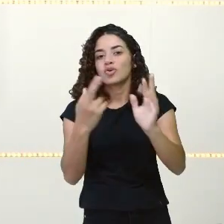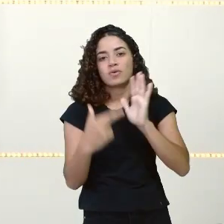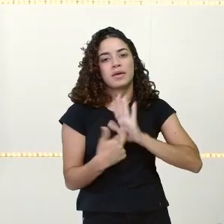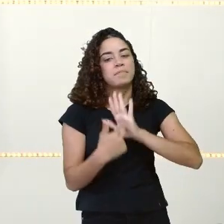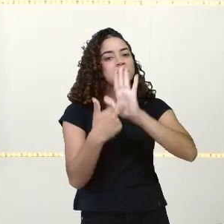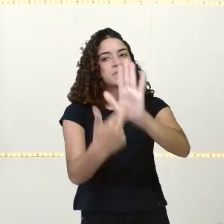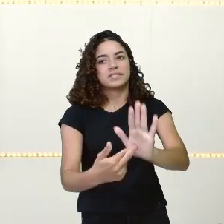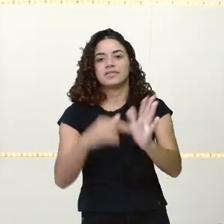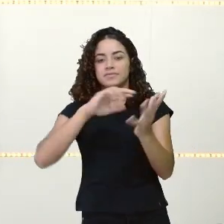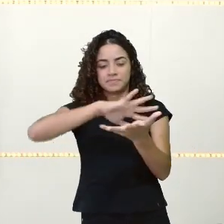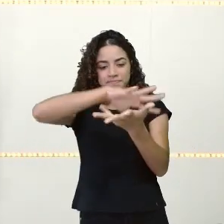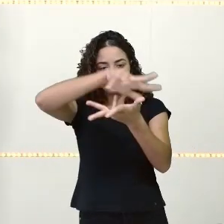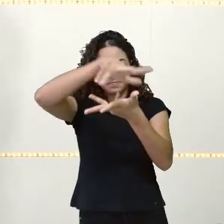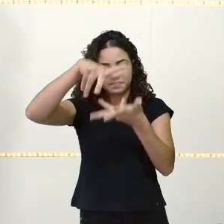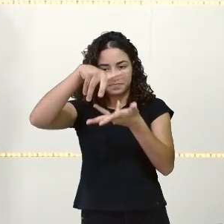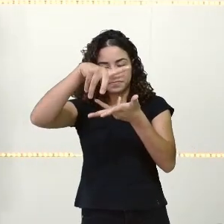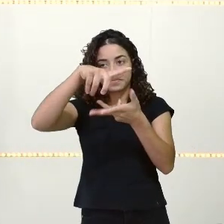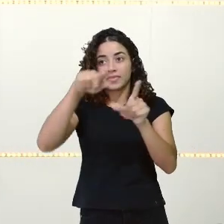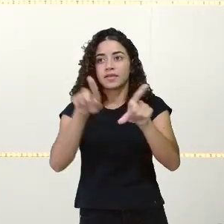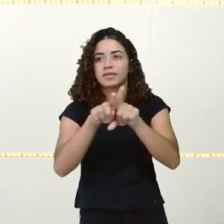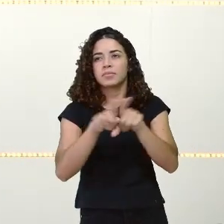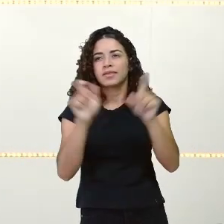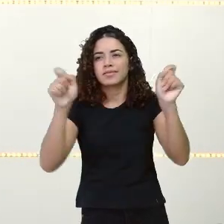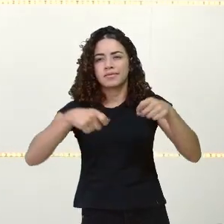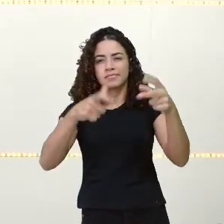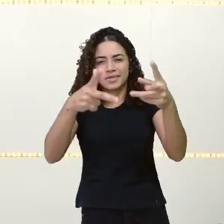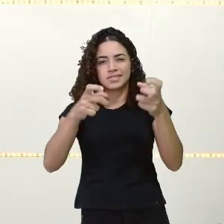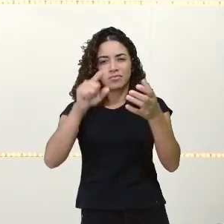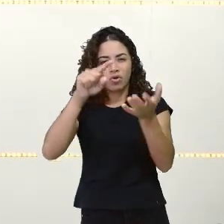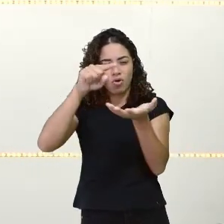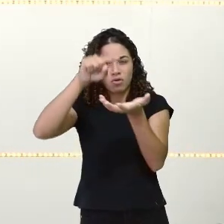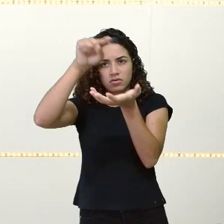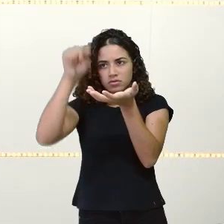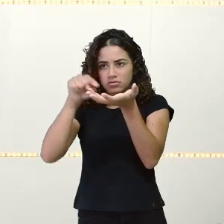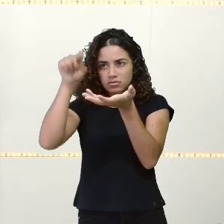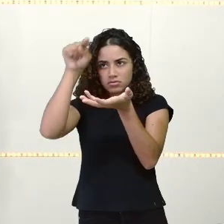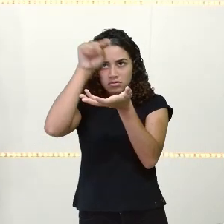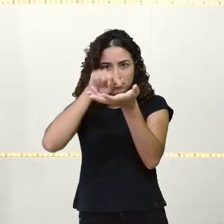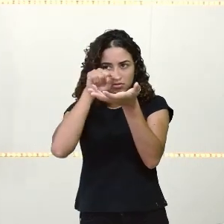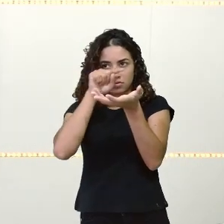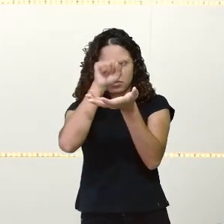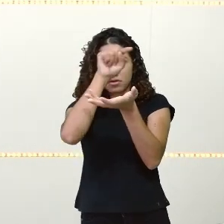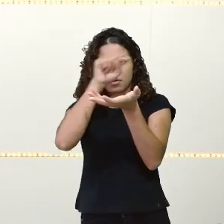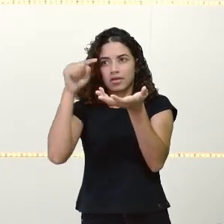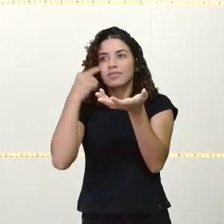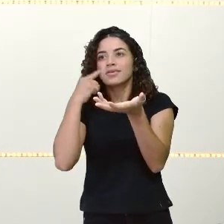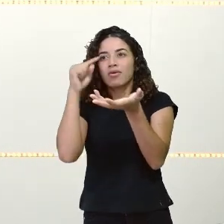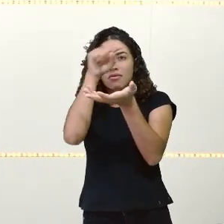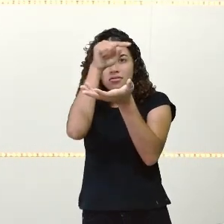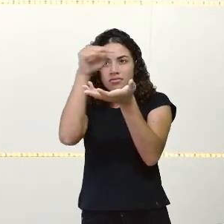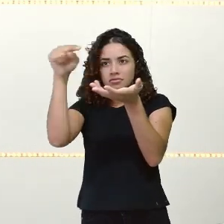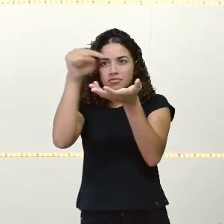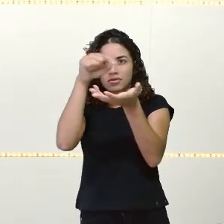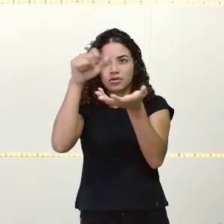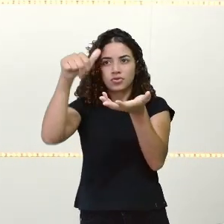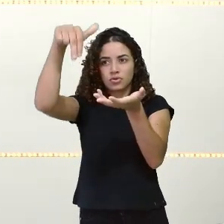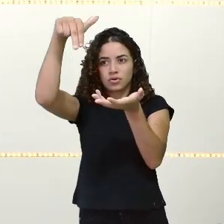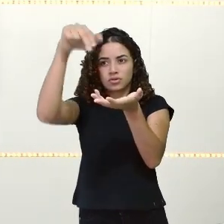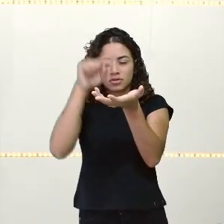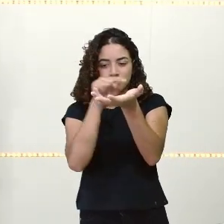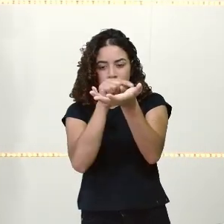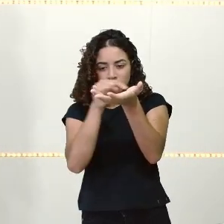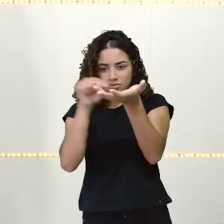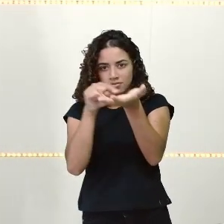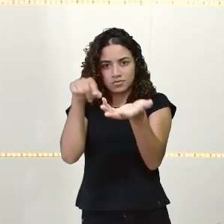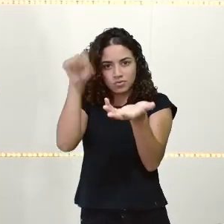representação do nosso planeta Terra e eu tô vendo aqui, ó, essas linhas aqui, ó. Aqui em cima fica o hemisfério norte, aqui embaixo